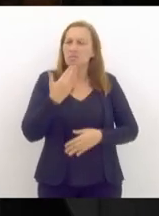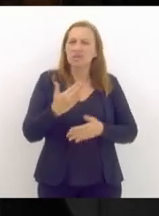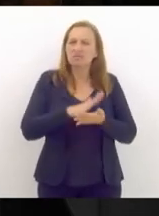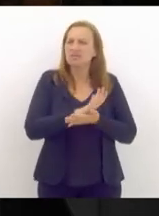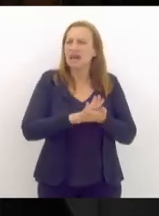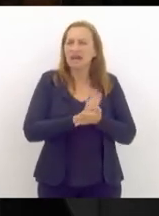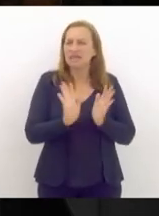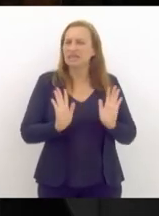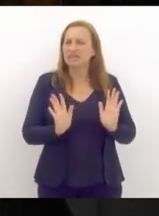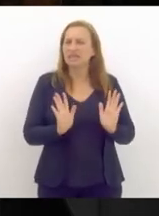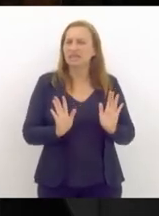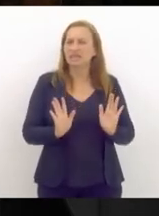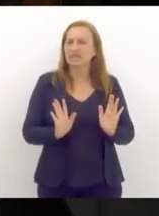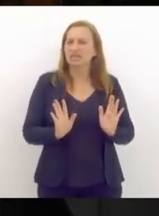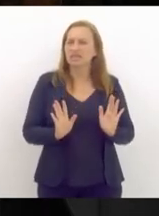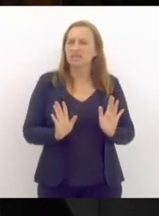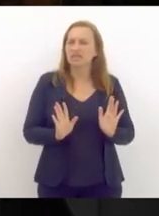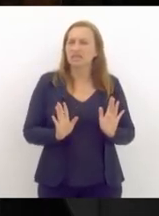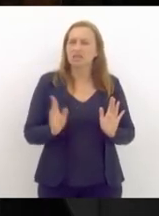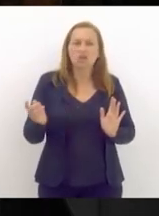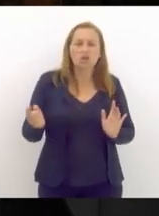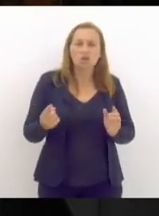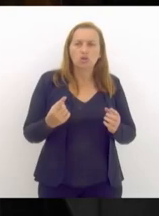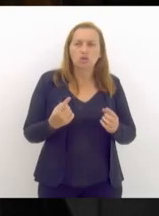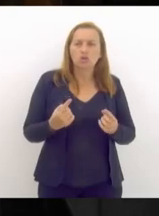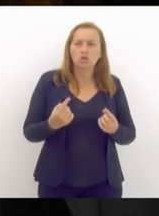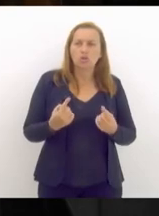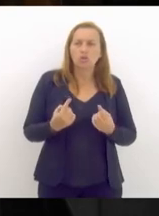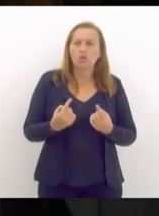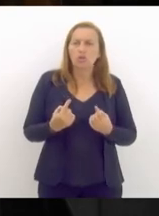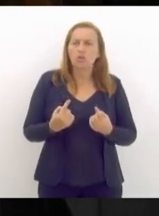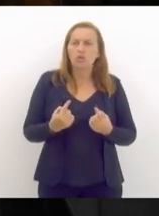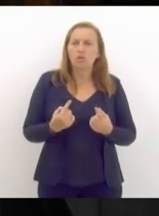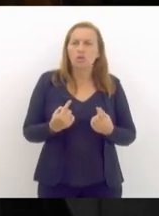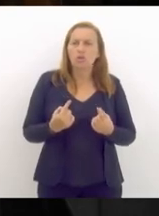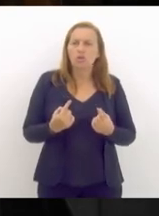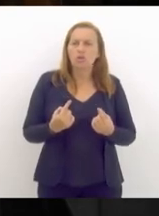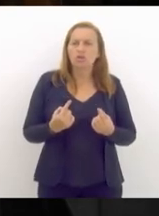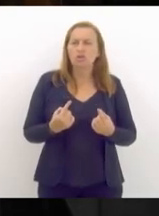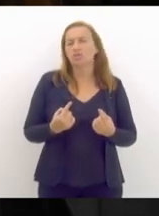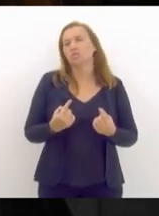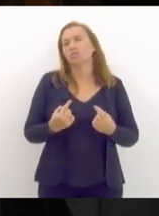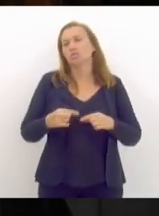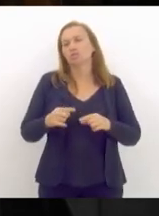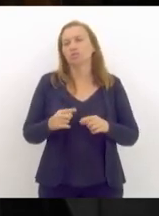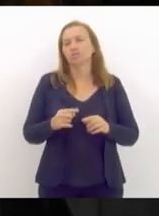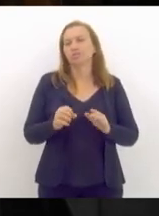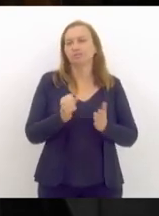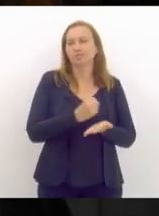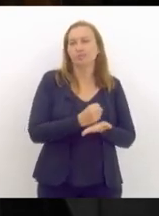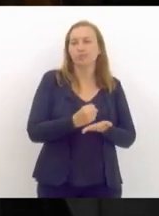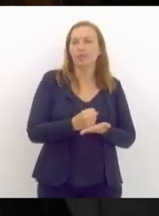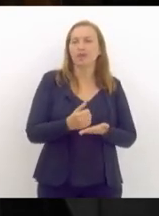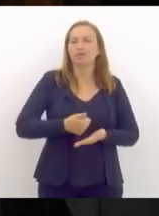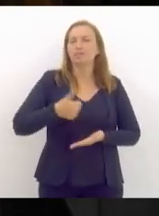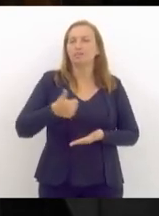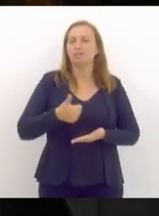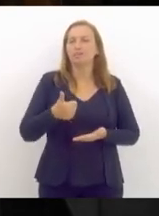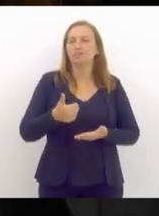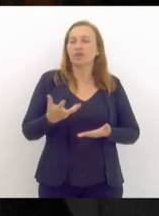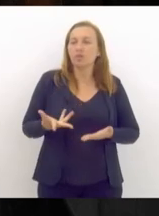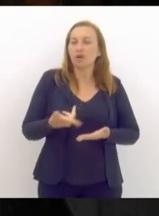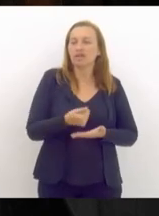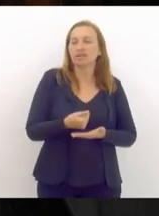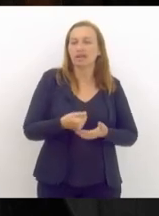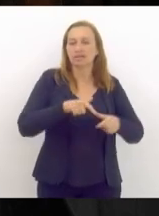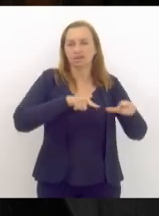menos do que esteja ali no contrato. E uma das partes do contrato é o pronto atendimento, é que a